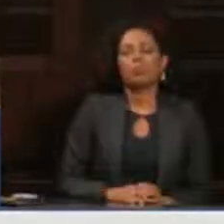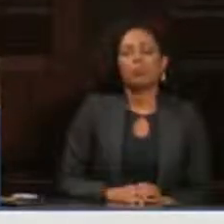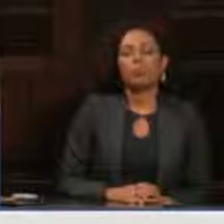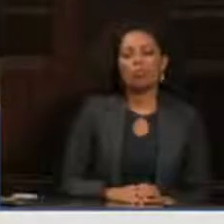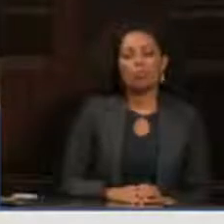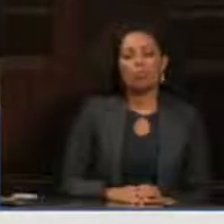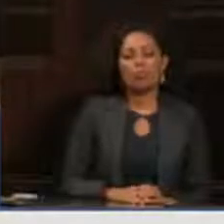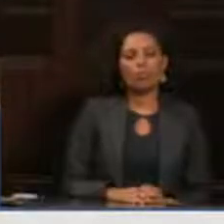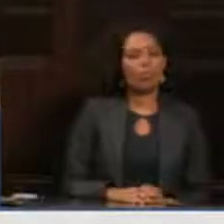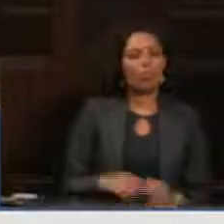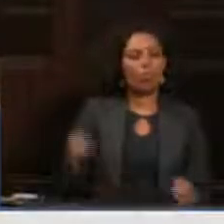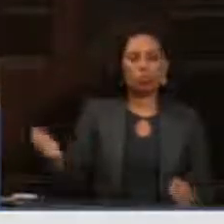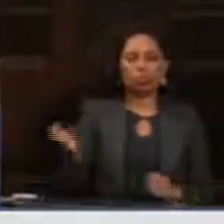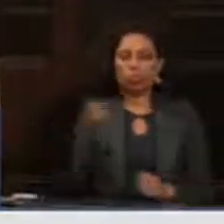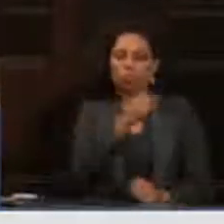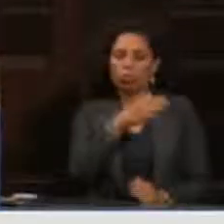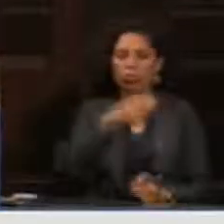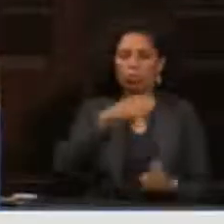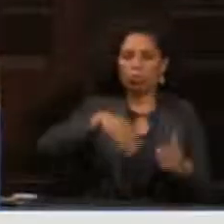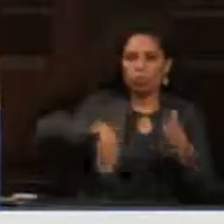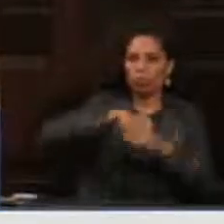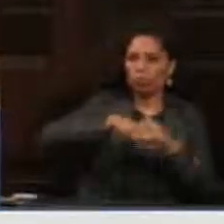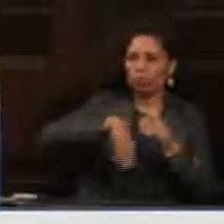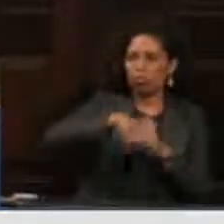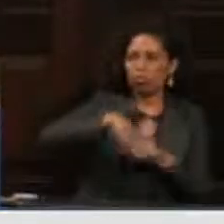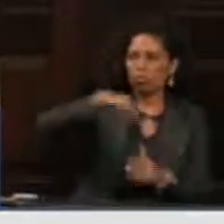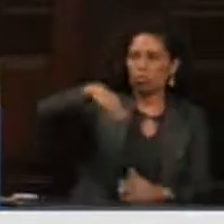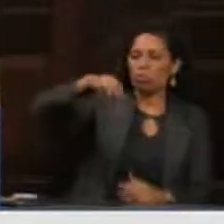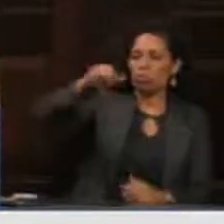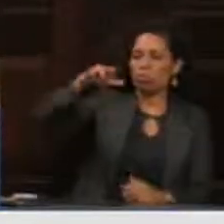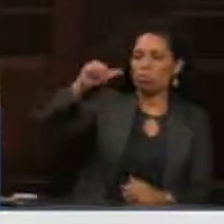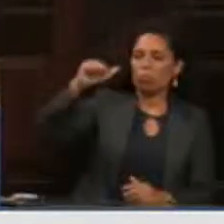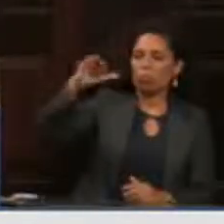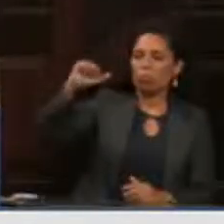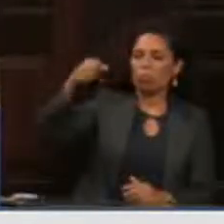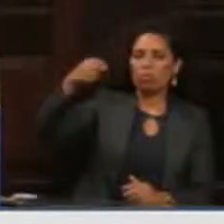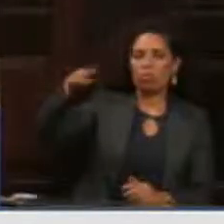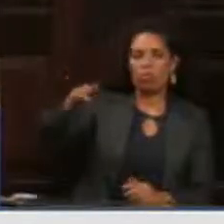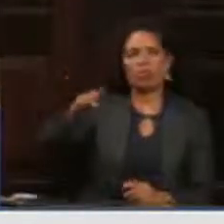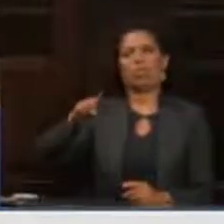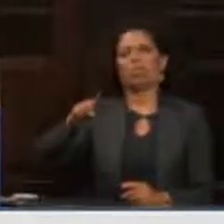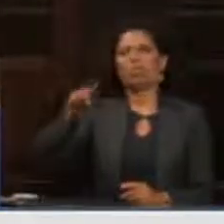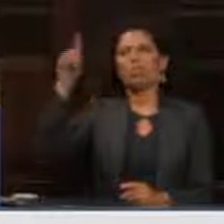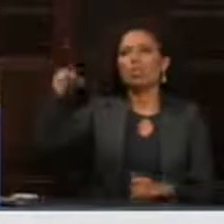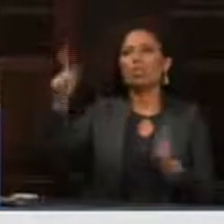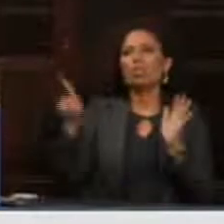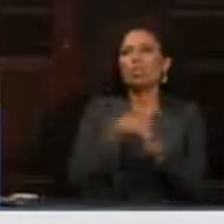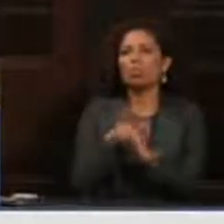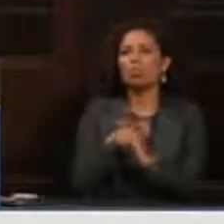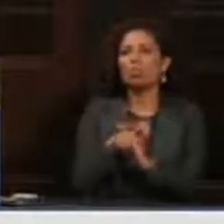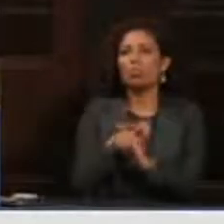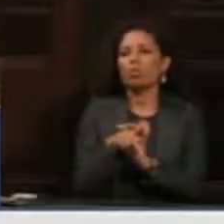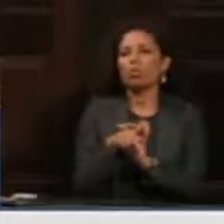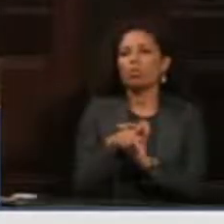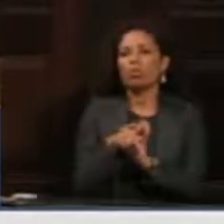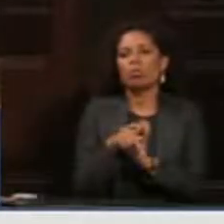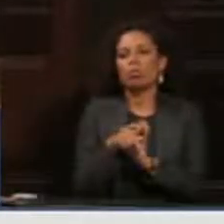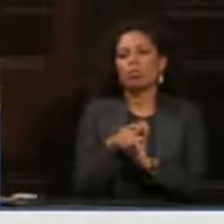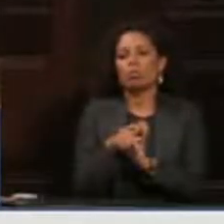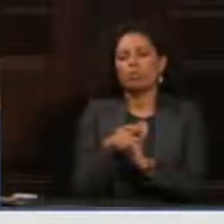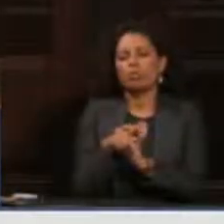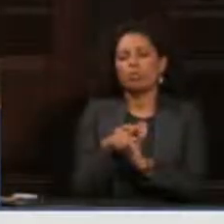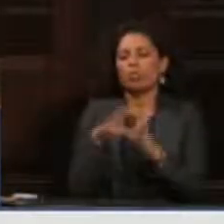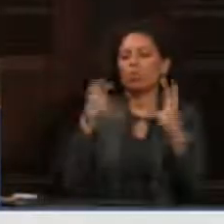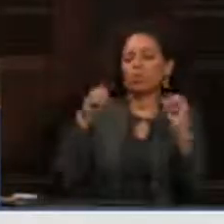Maracanã, ou o novo Maracanã, foi pensado para sediar as finais, deputada Luana, da Copa do Mundo